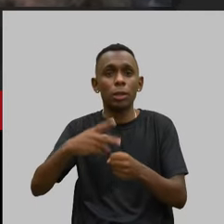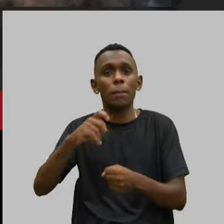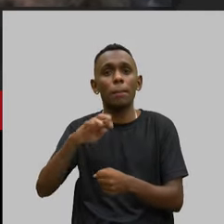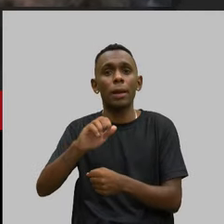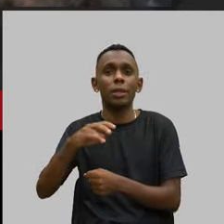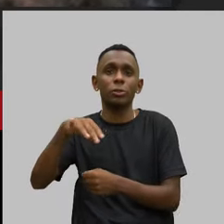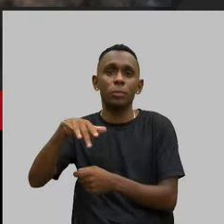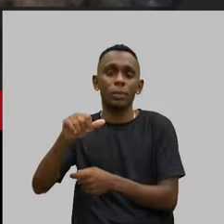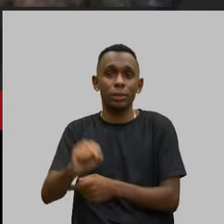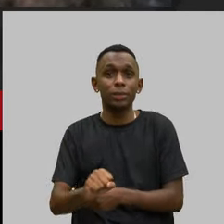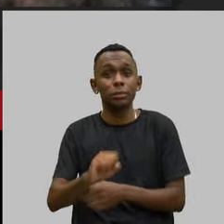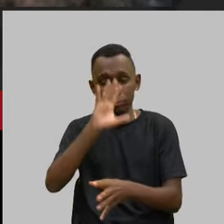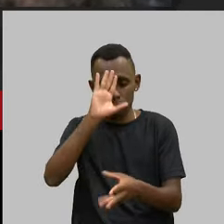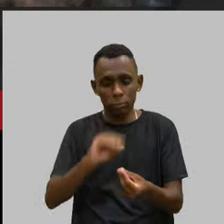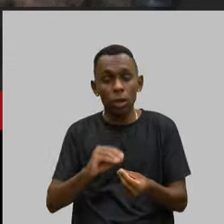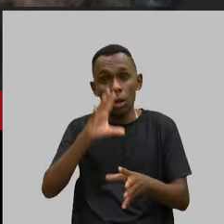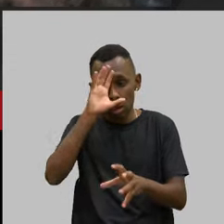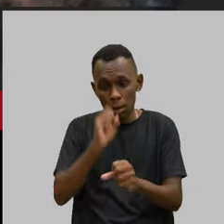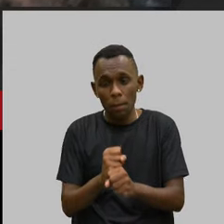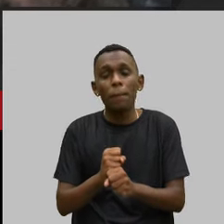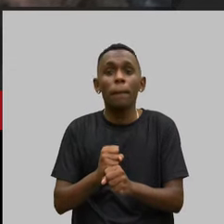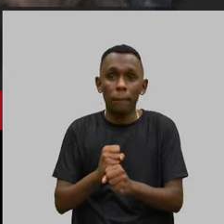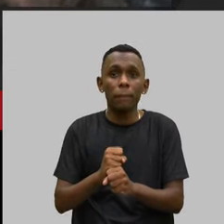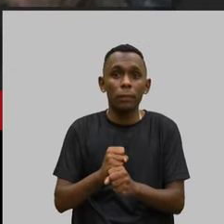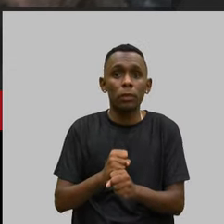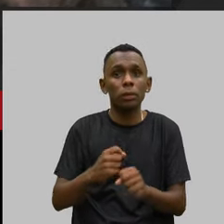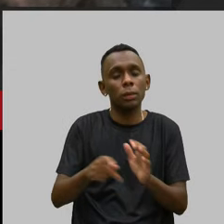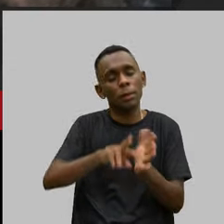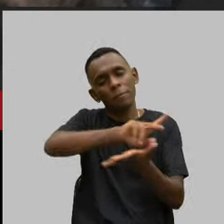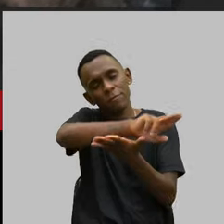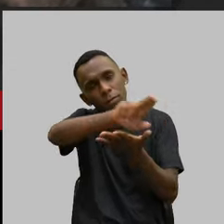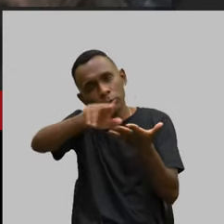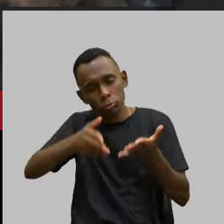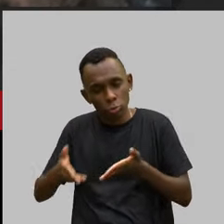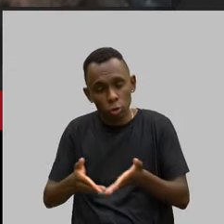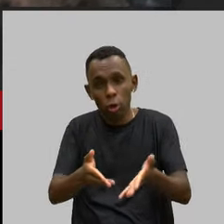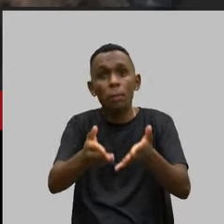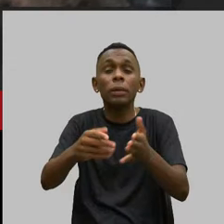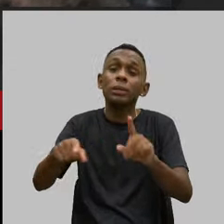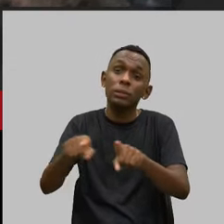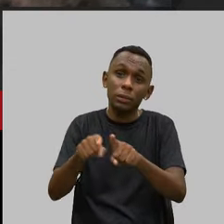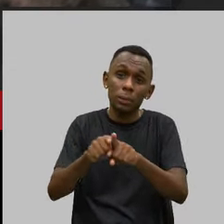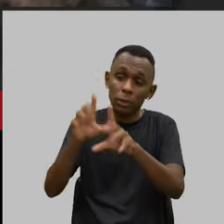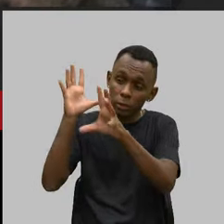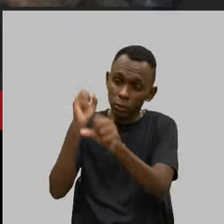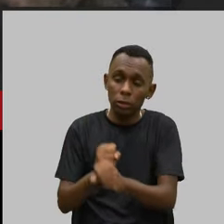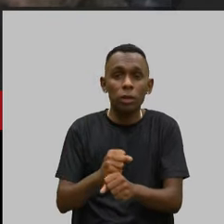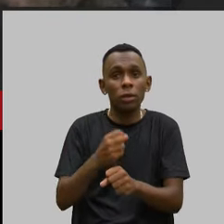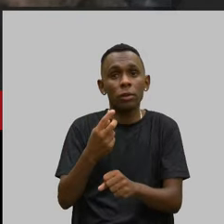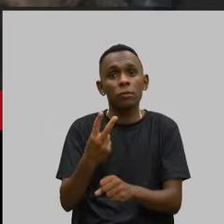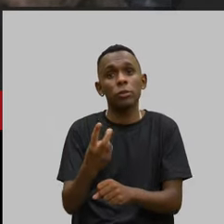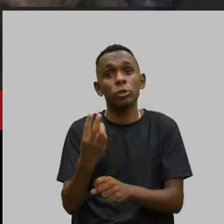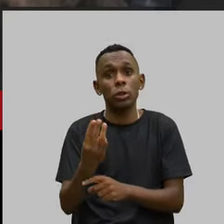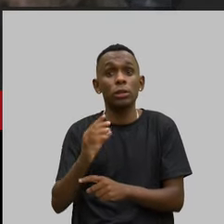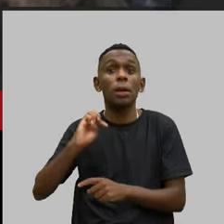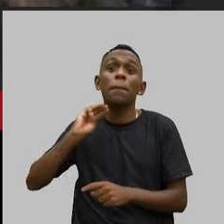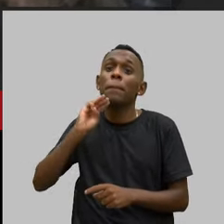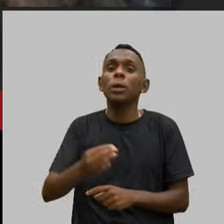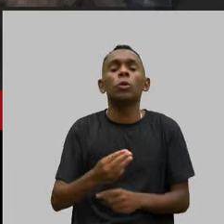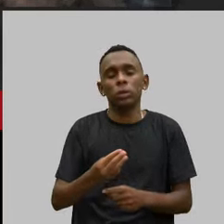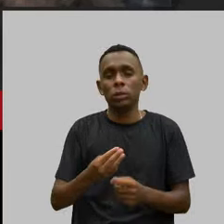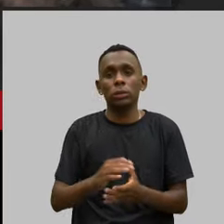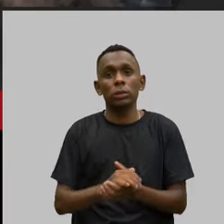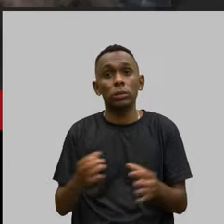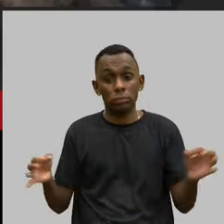milhões e o início das obras de pavimentação de vias diversas em Pará de Minas também também totalizando 23 milhões e a conclusão da